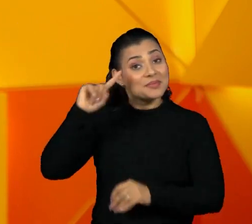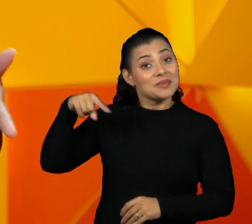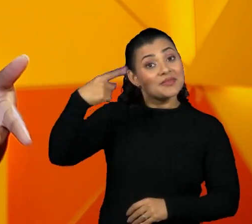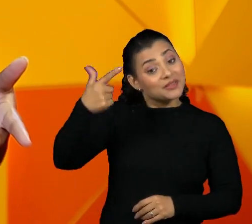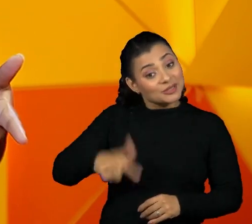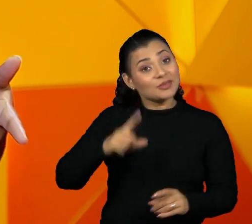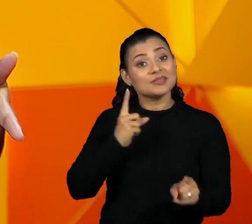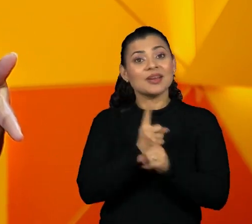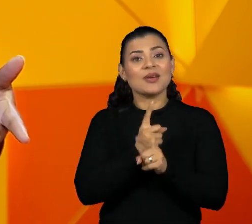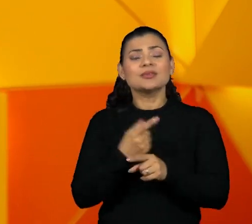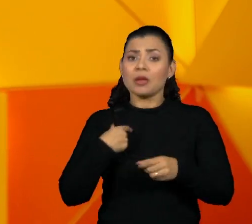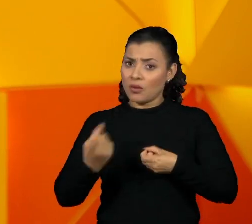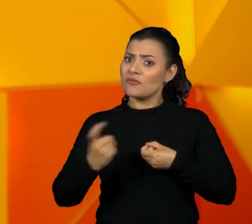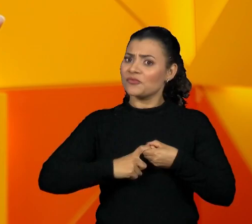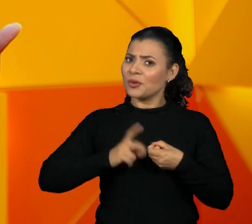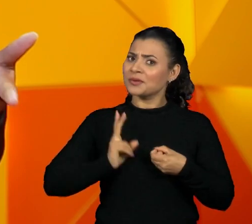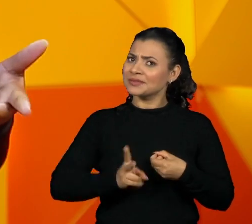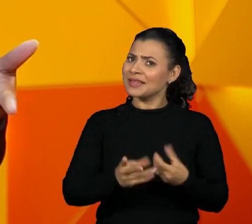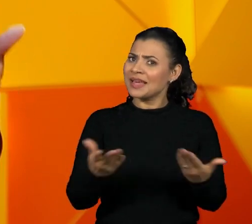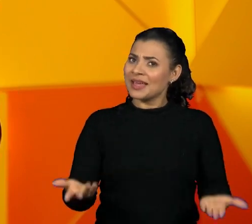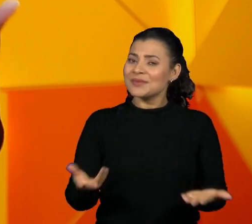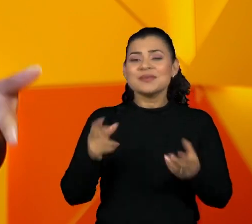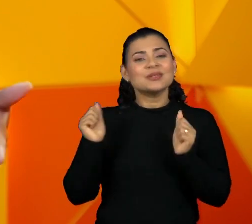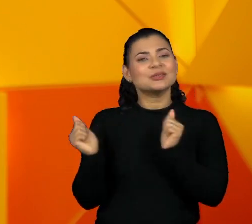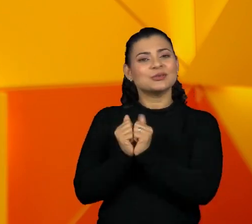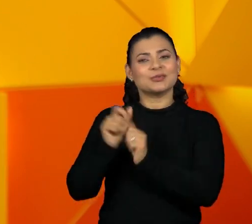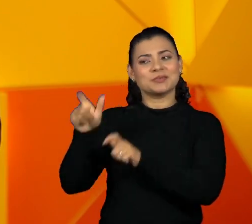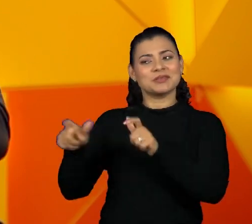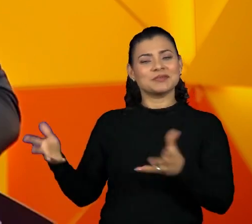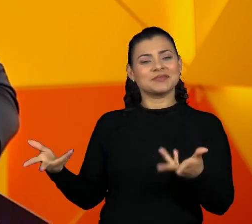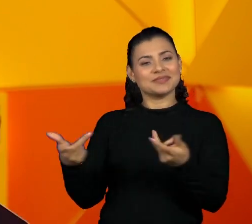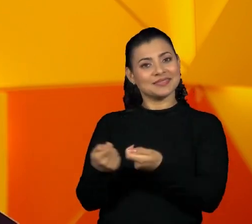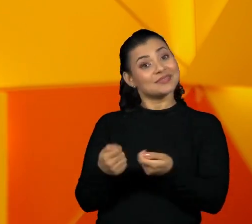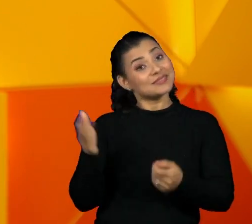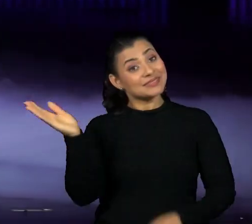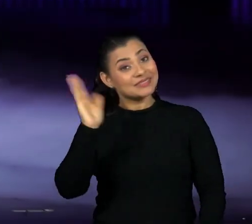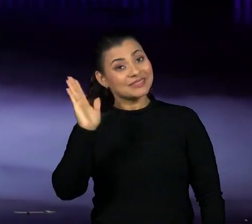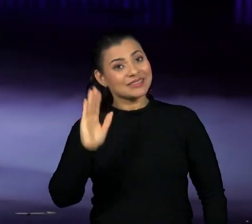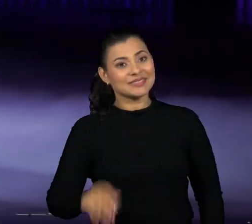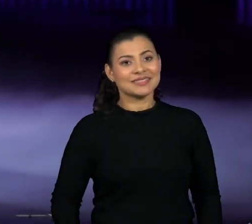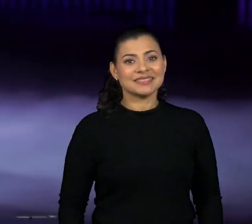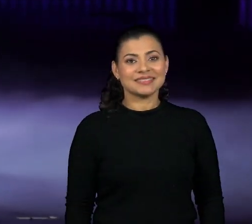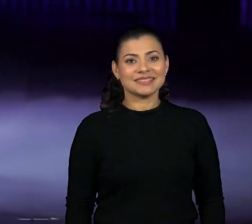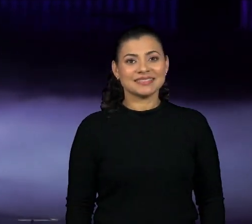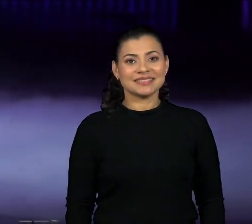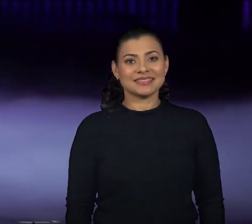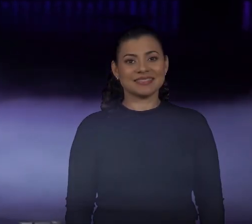vem, porque eu sempre volto, gente, e sempre muito bem acompanhada. Até lá!